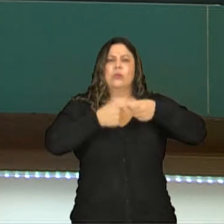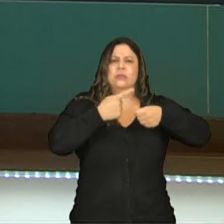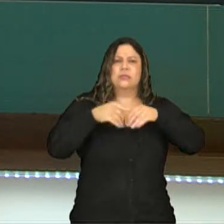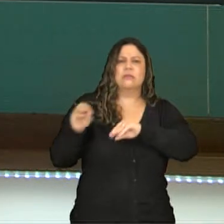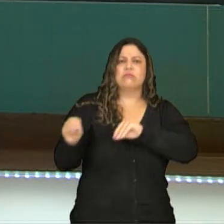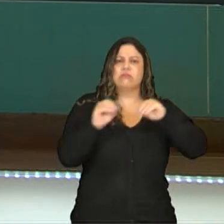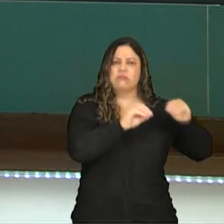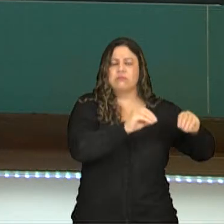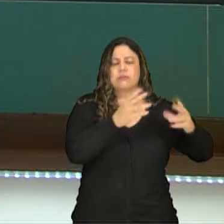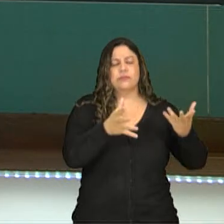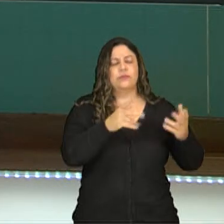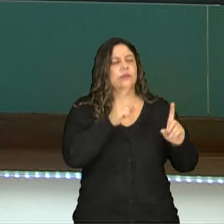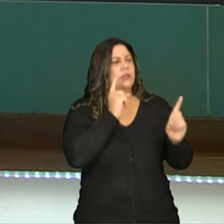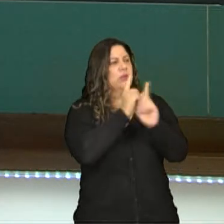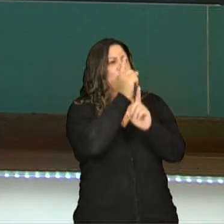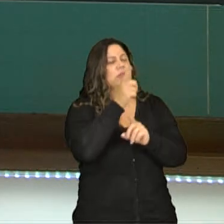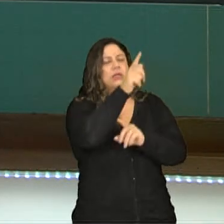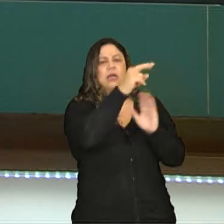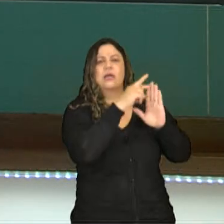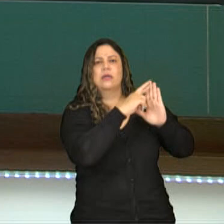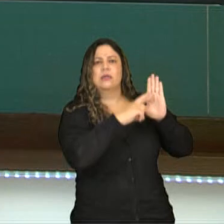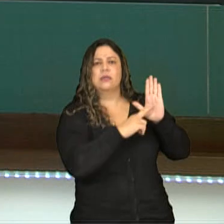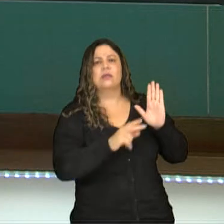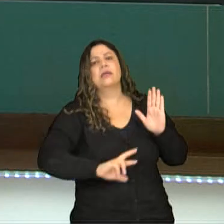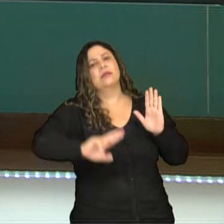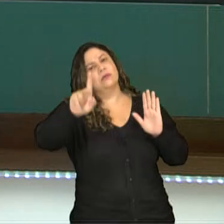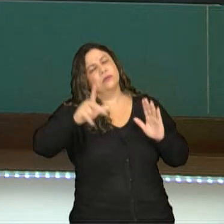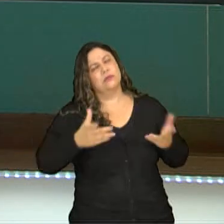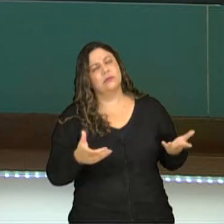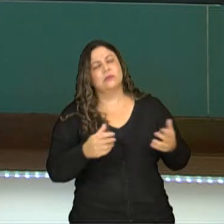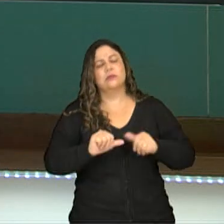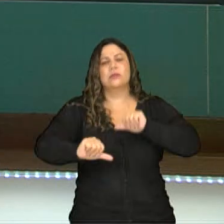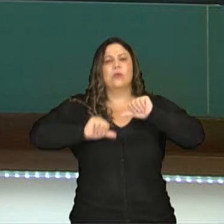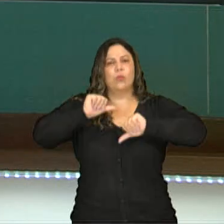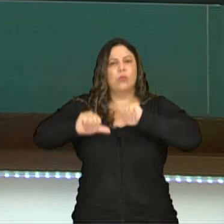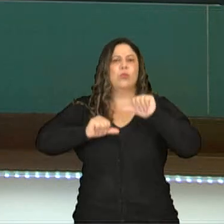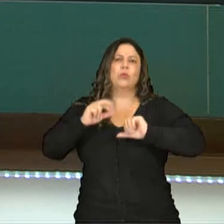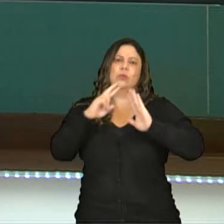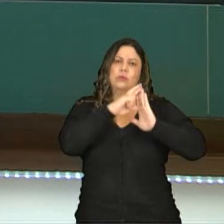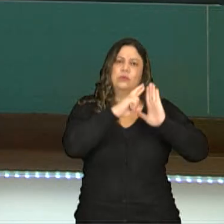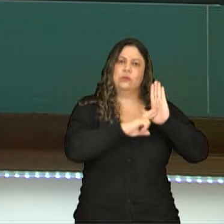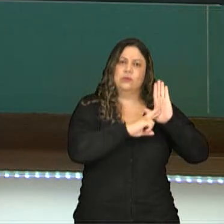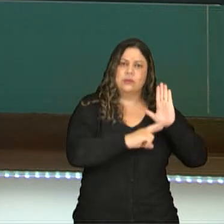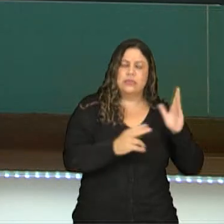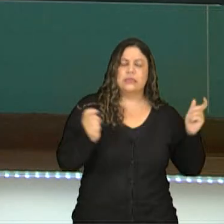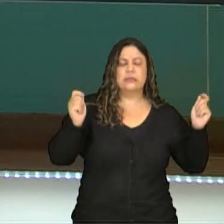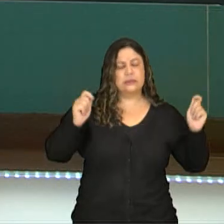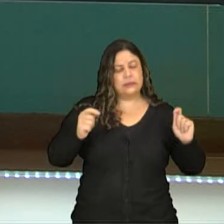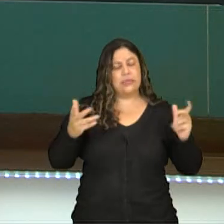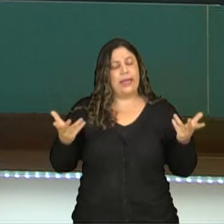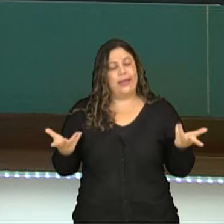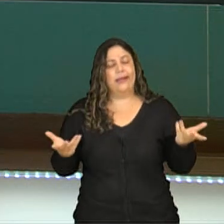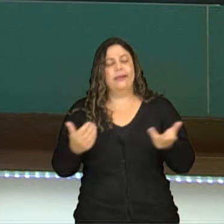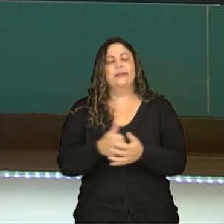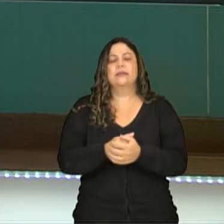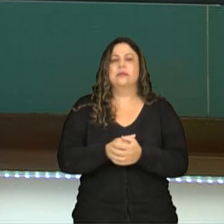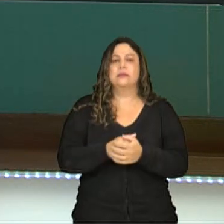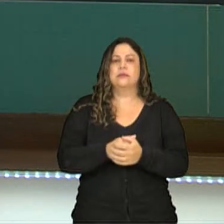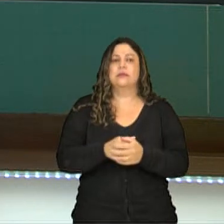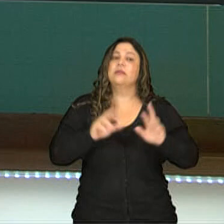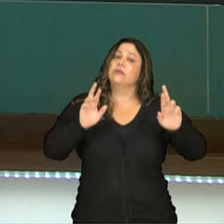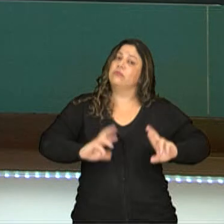você vai encontrar outras regras, né? Então, modificam-se algumas regras Então isso quer dizer o quê? Que é a questão